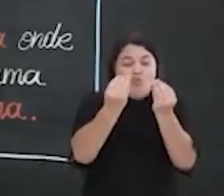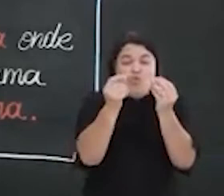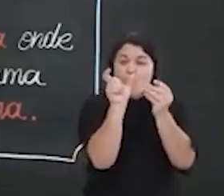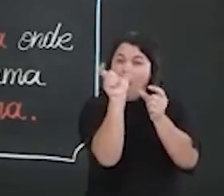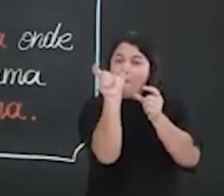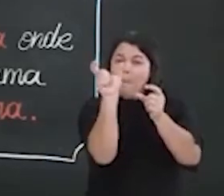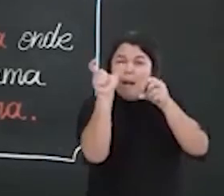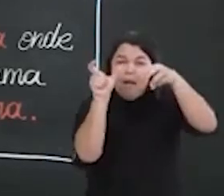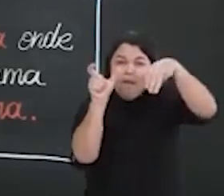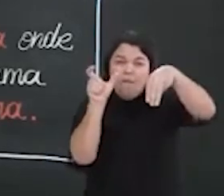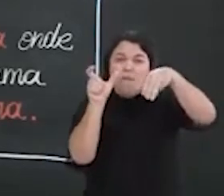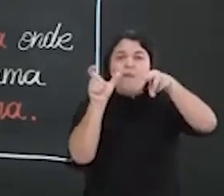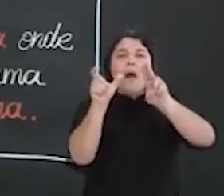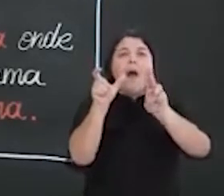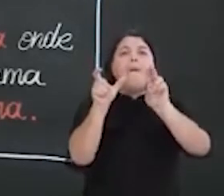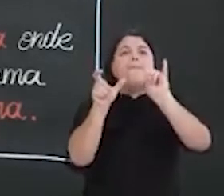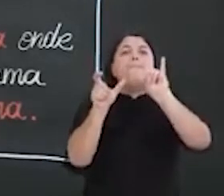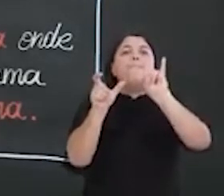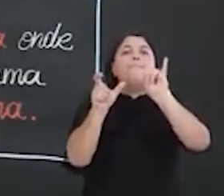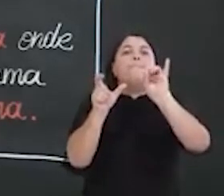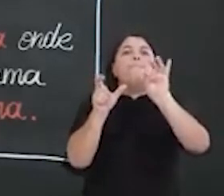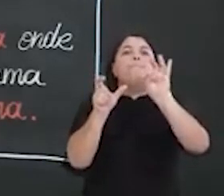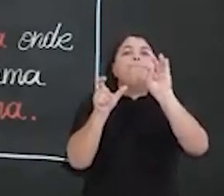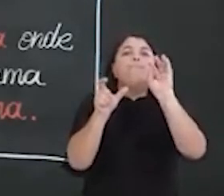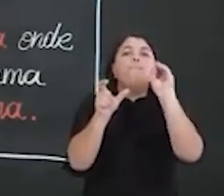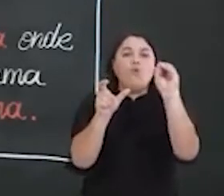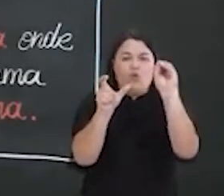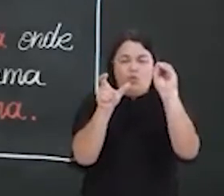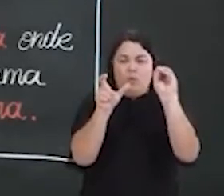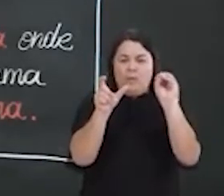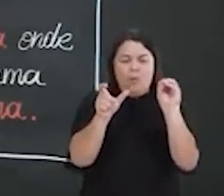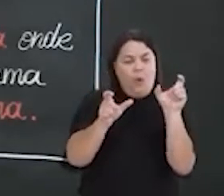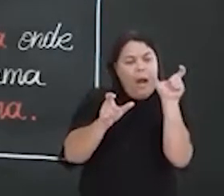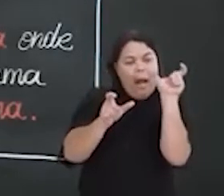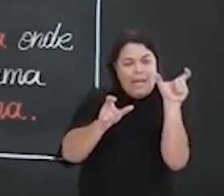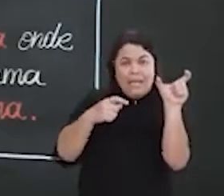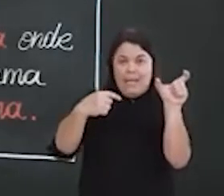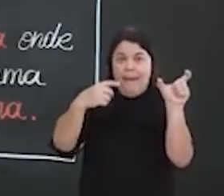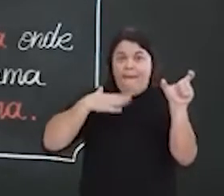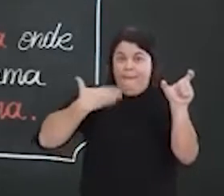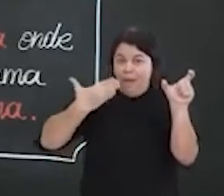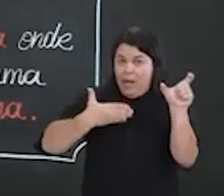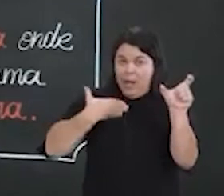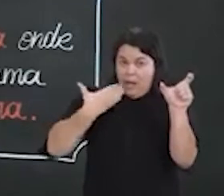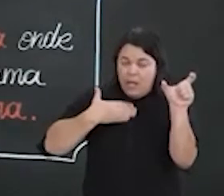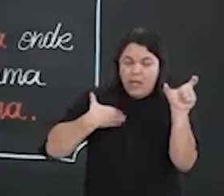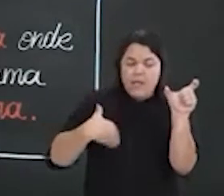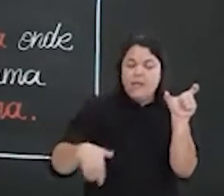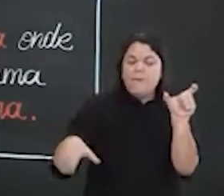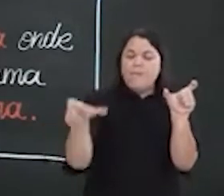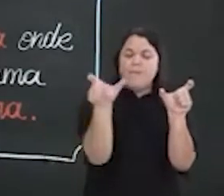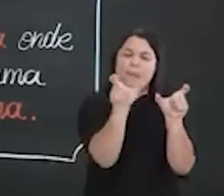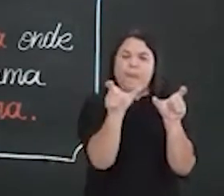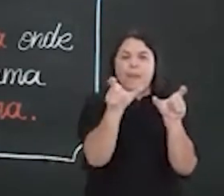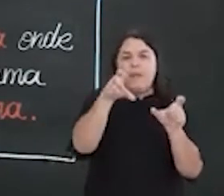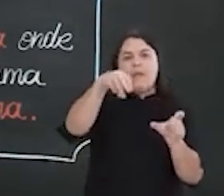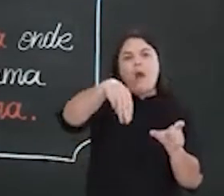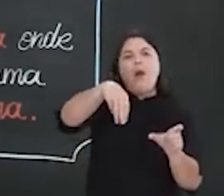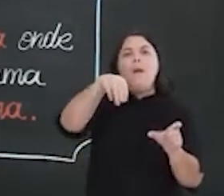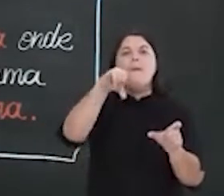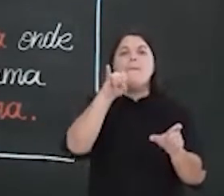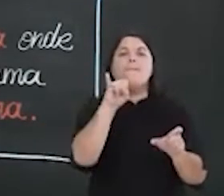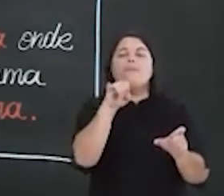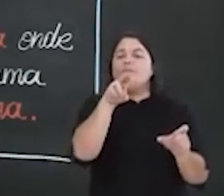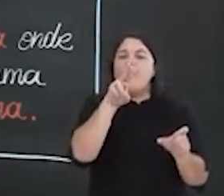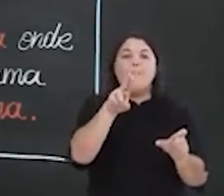palavra que se associa ao adjetivo para marcar o superlativo. Então, o sintético, a palavra inteira já está ali pronta